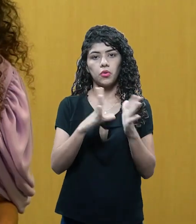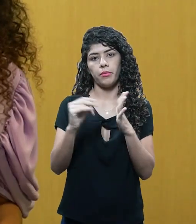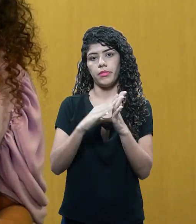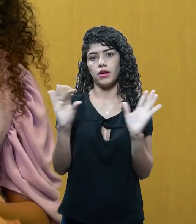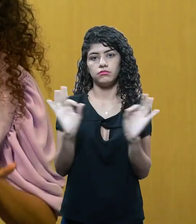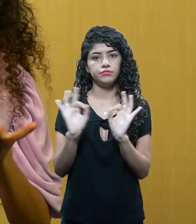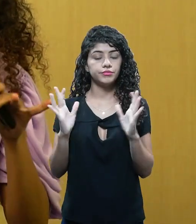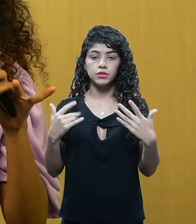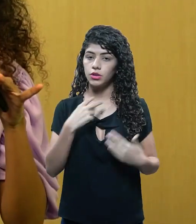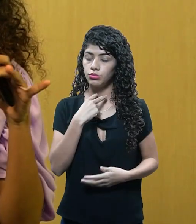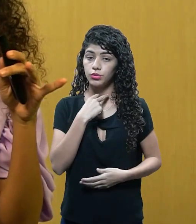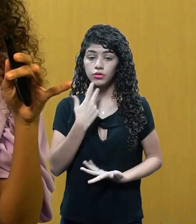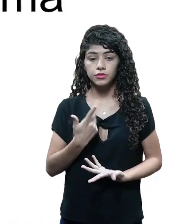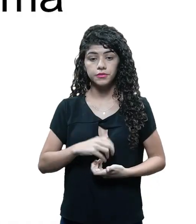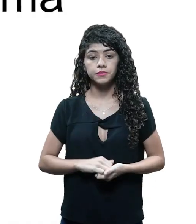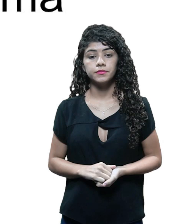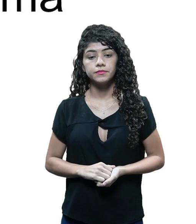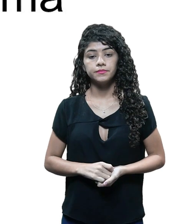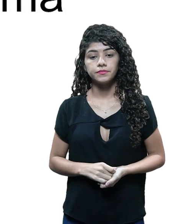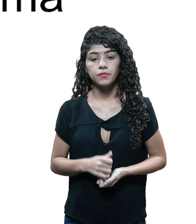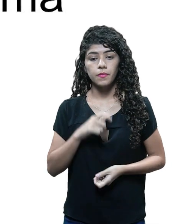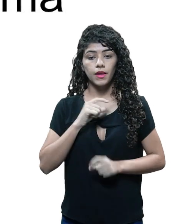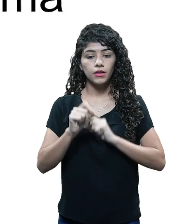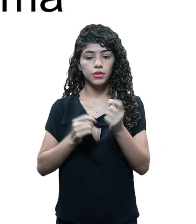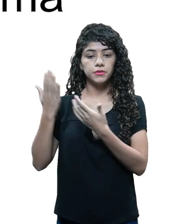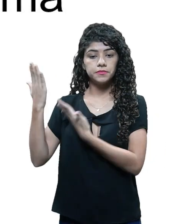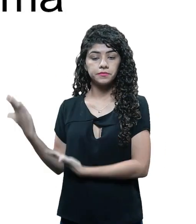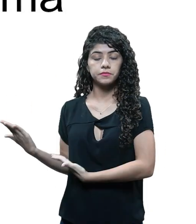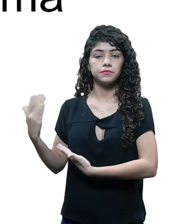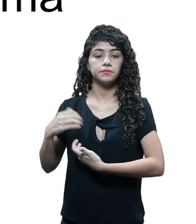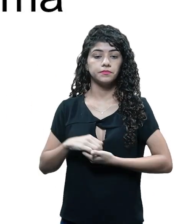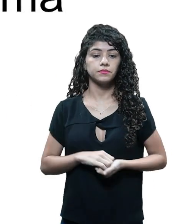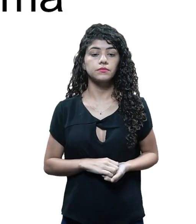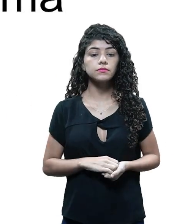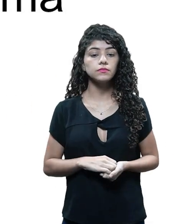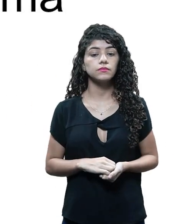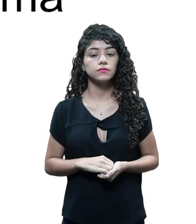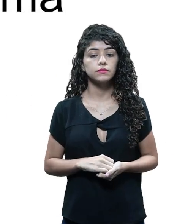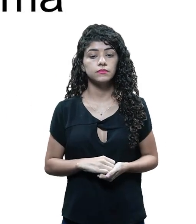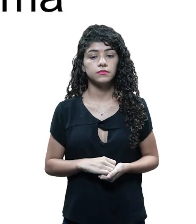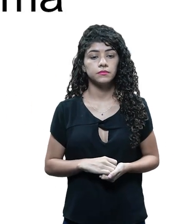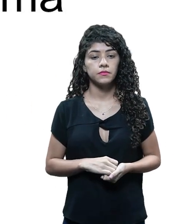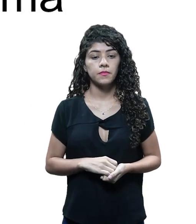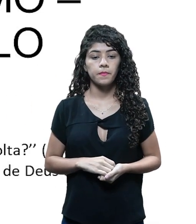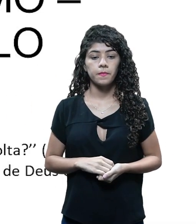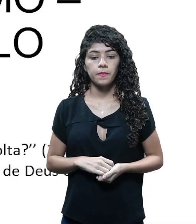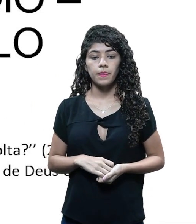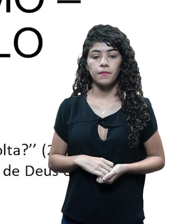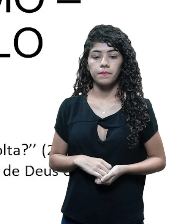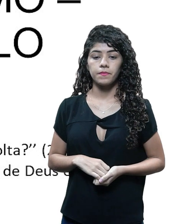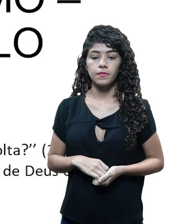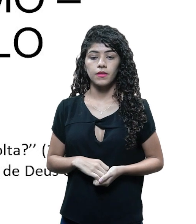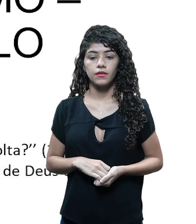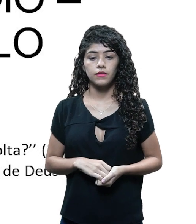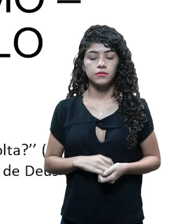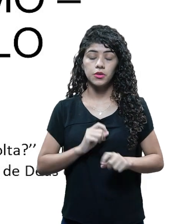receita. Então, capturar uma banca, eu coloquei algumas chaves aqui de capturação que fazem alguém